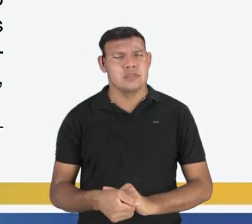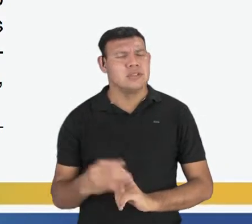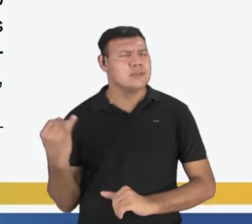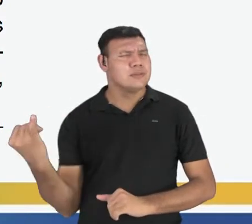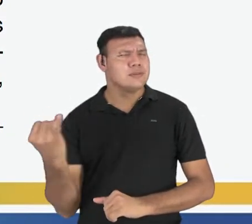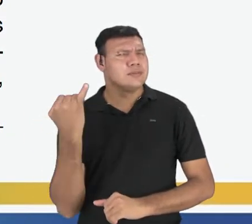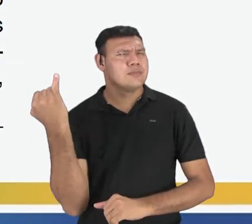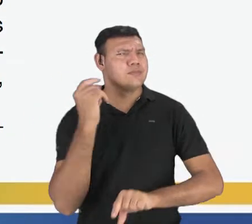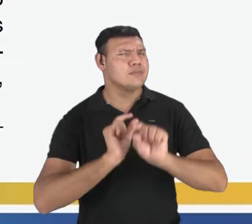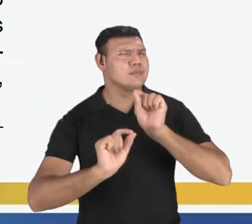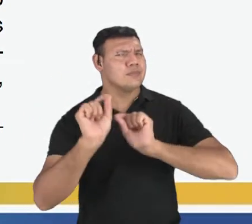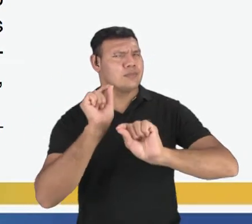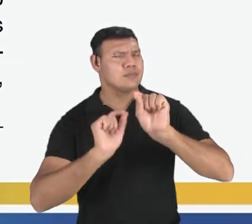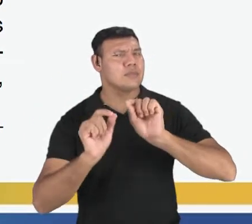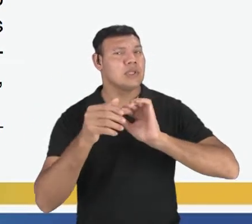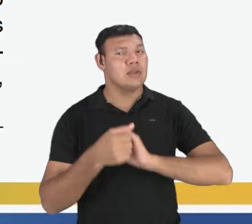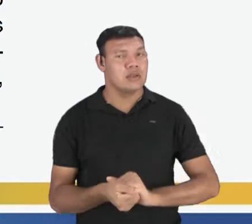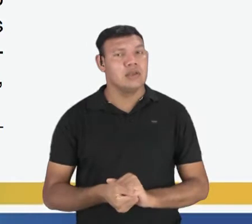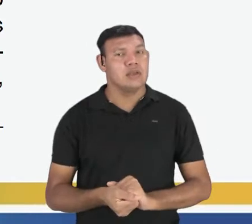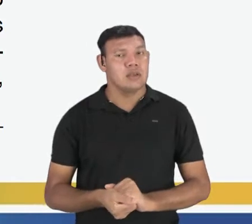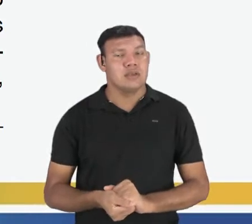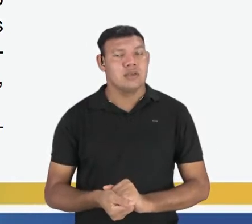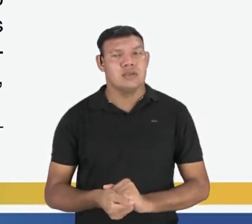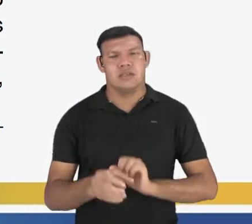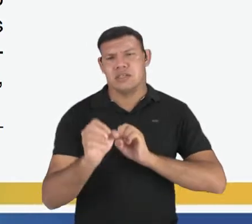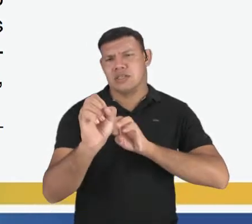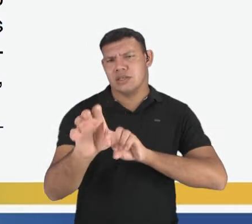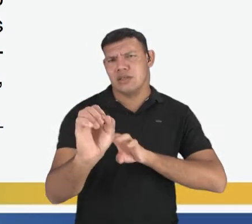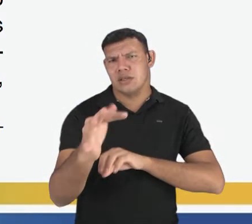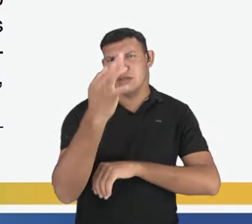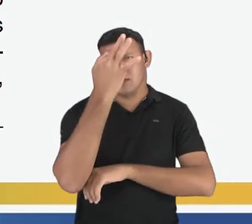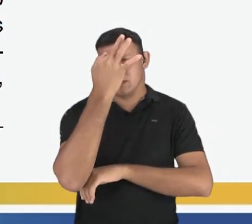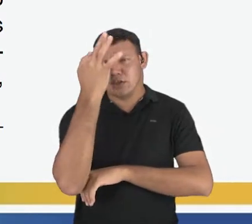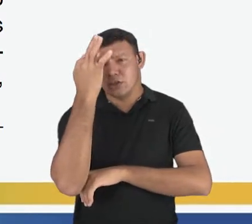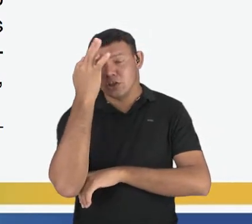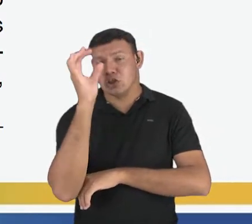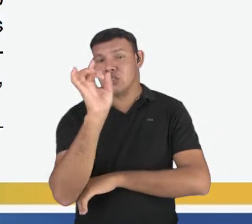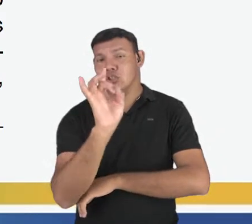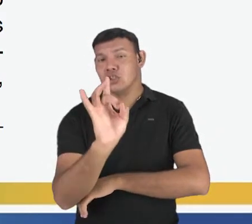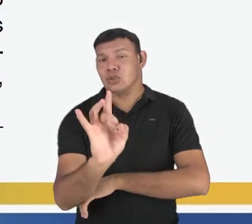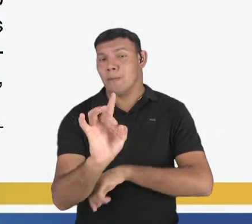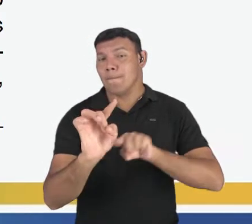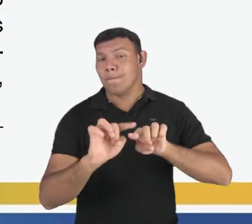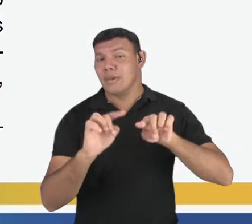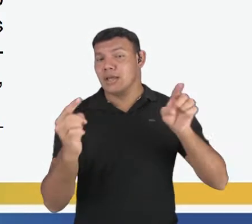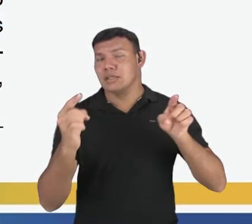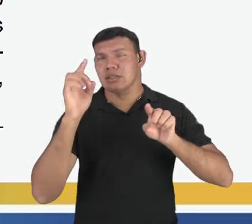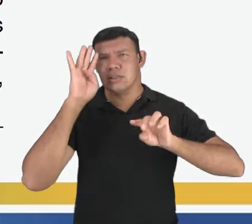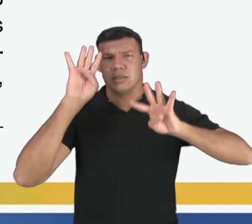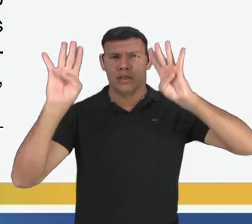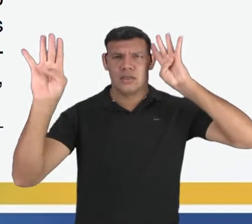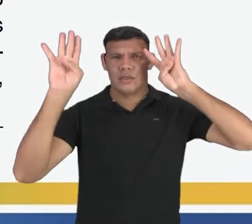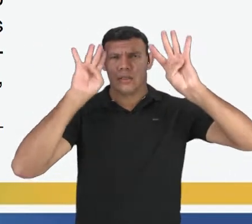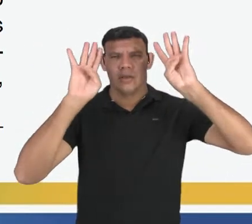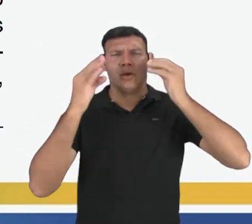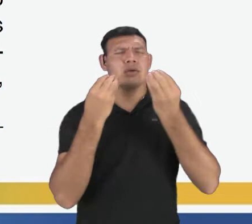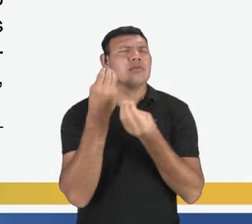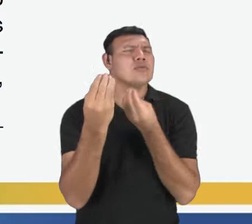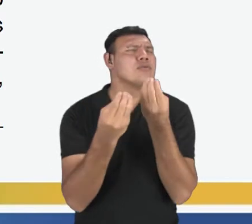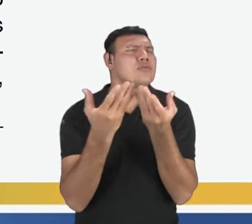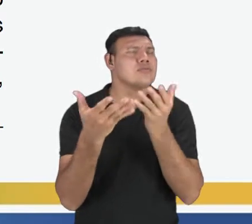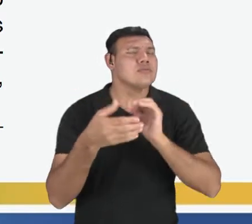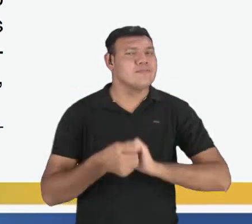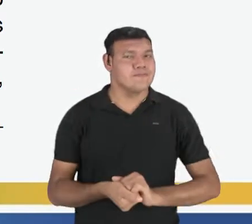questão importante, ou seja, se não se ensina a filosofia, mas a filosofar, como ensinar a filosofar